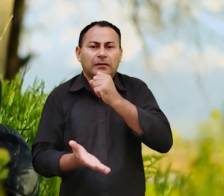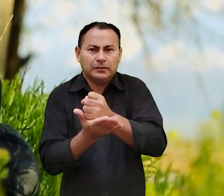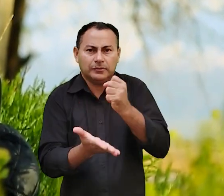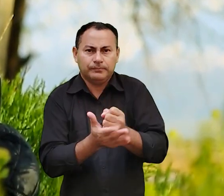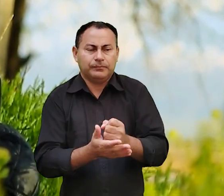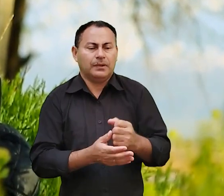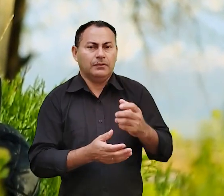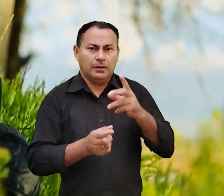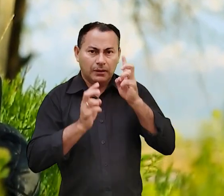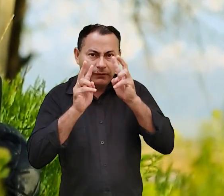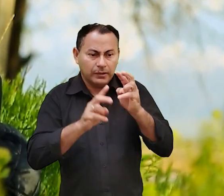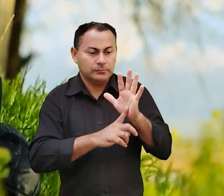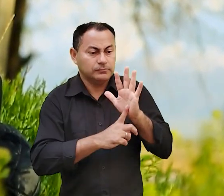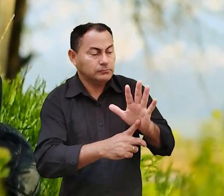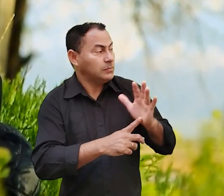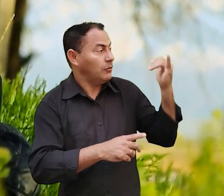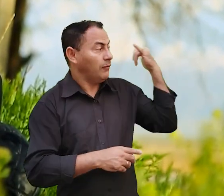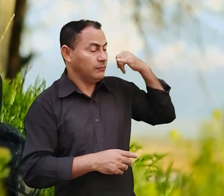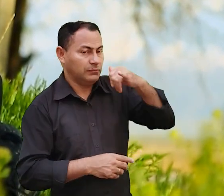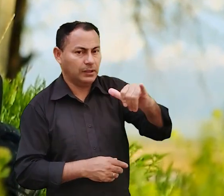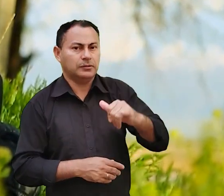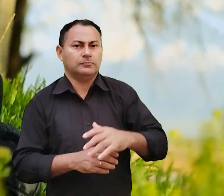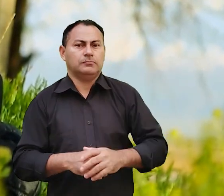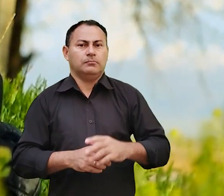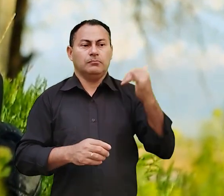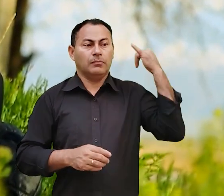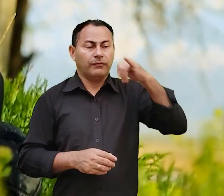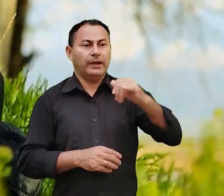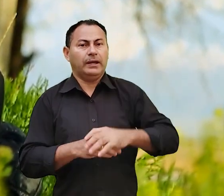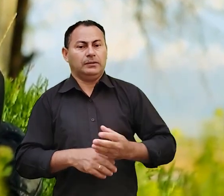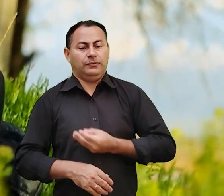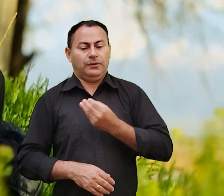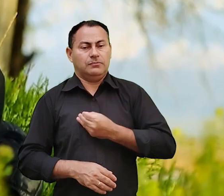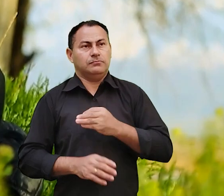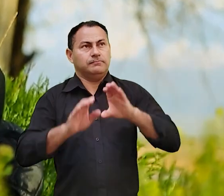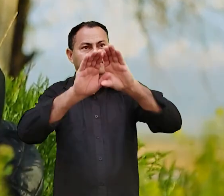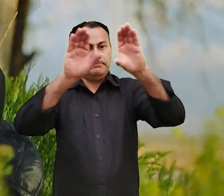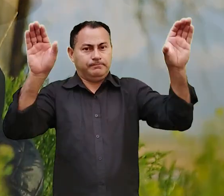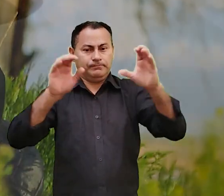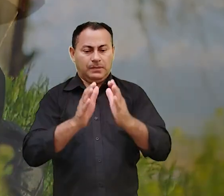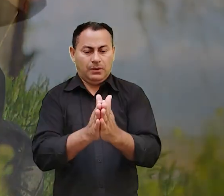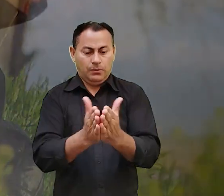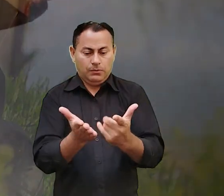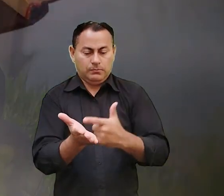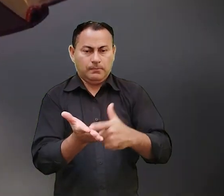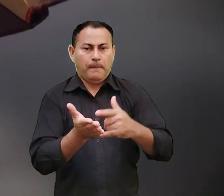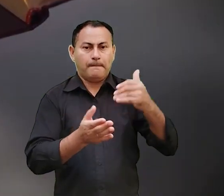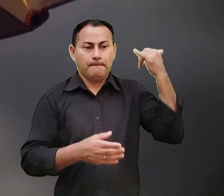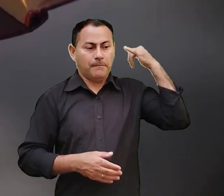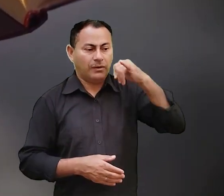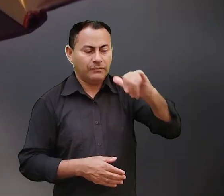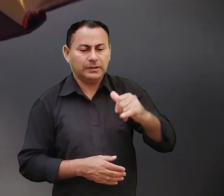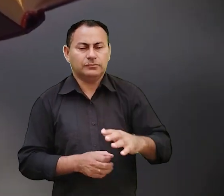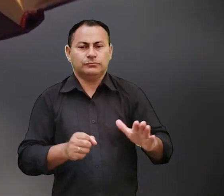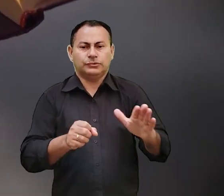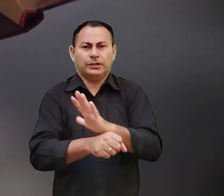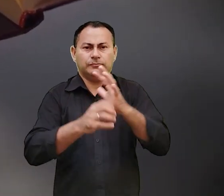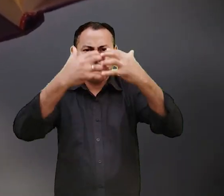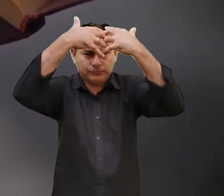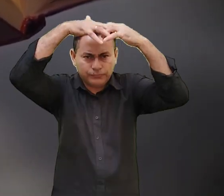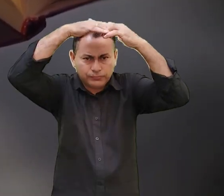os profetas são sobrenaturais. Os livros proféticos são repletos de ensinamentos e